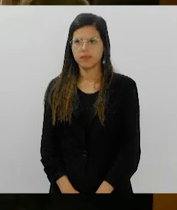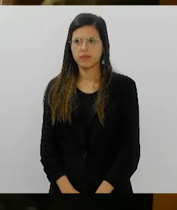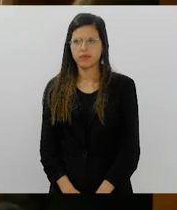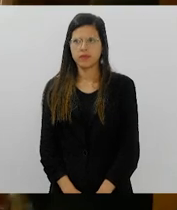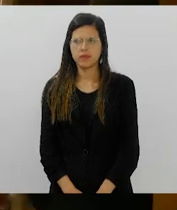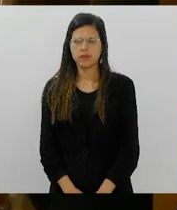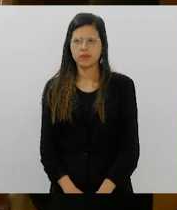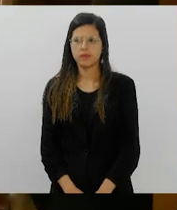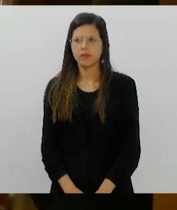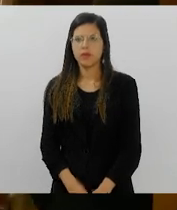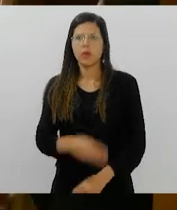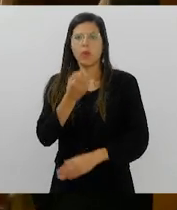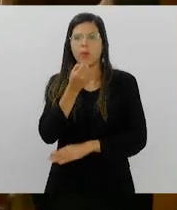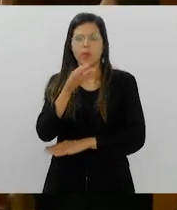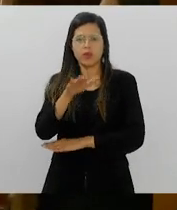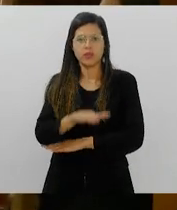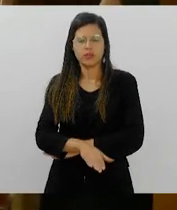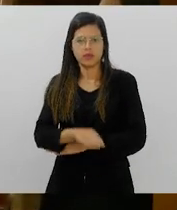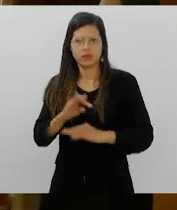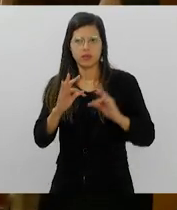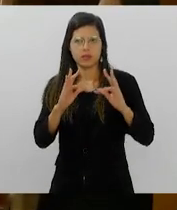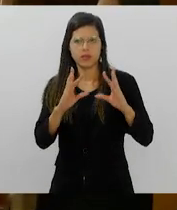Pode? Boa tarde a todos.